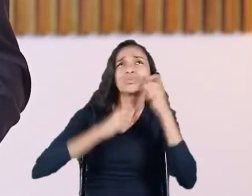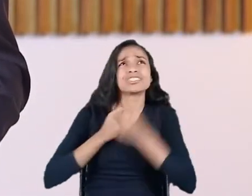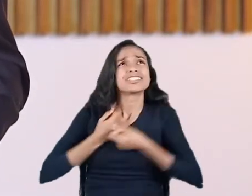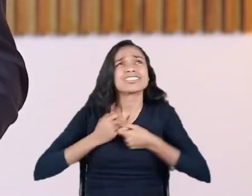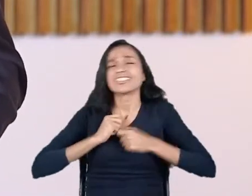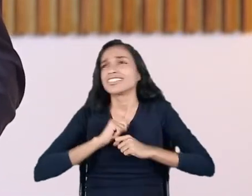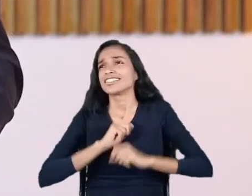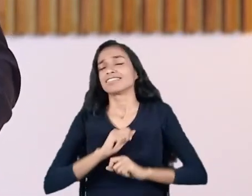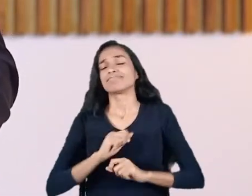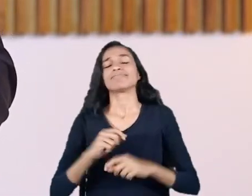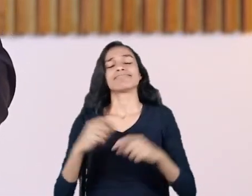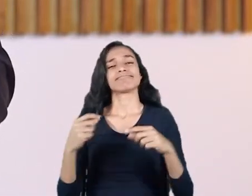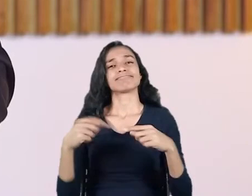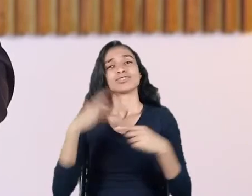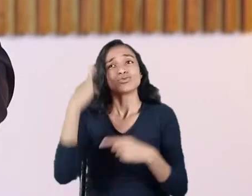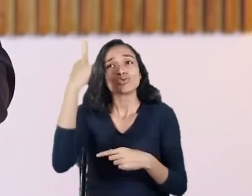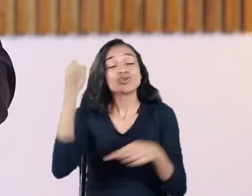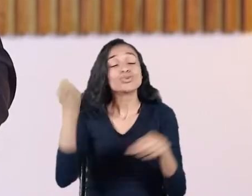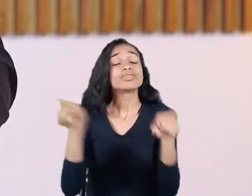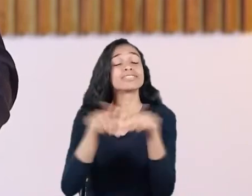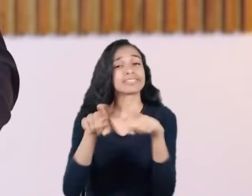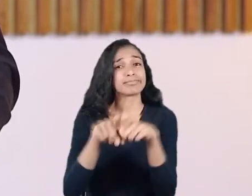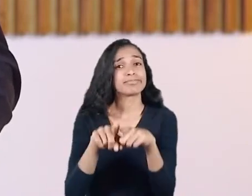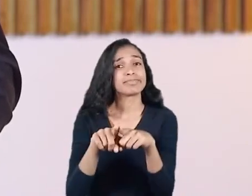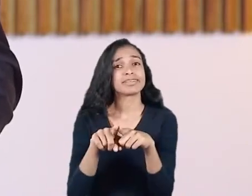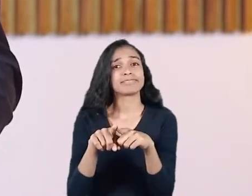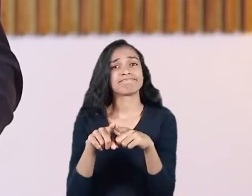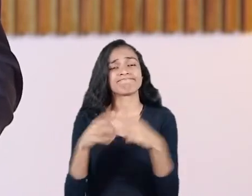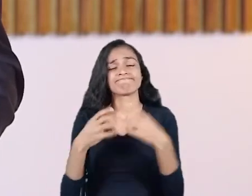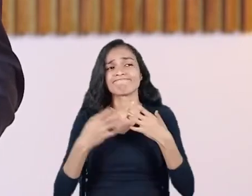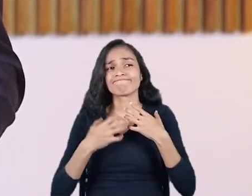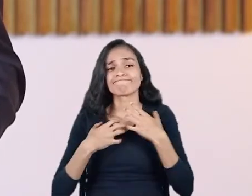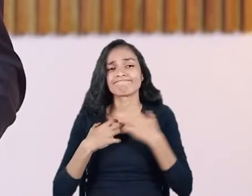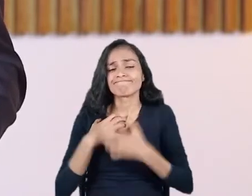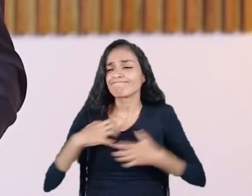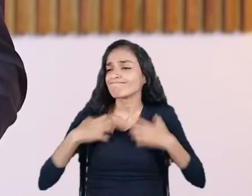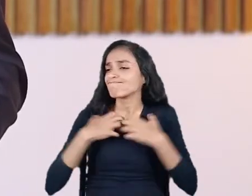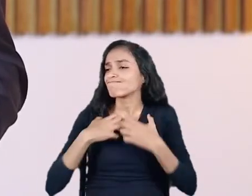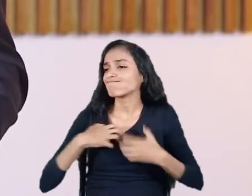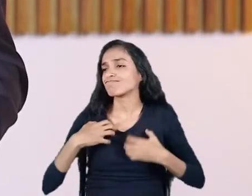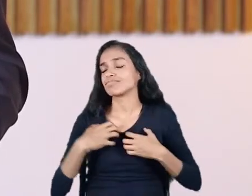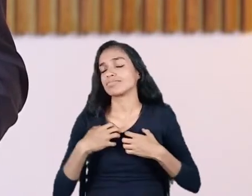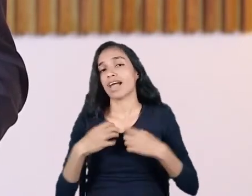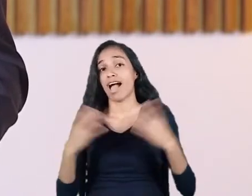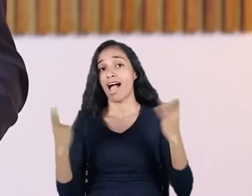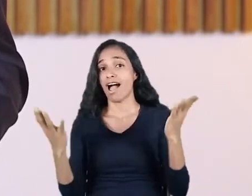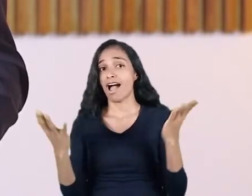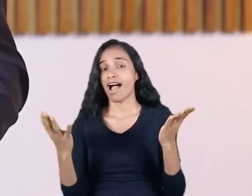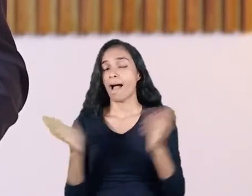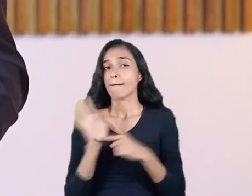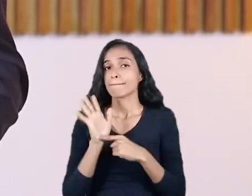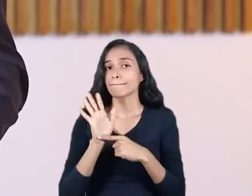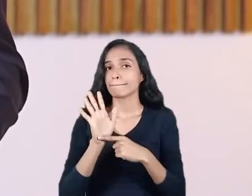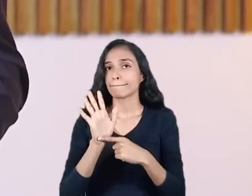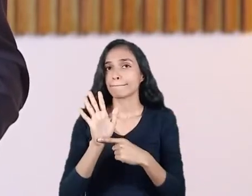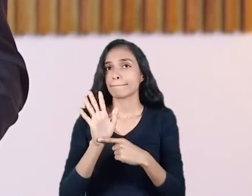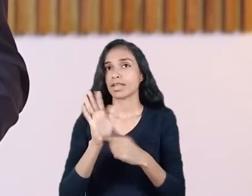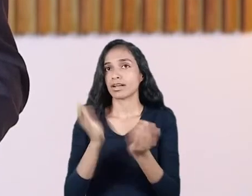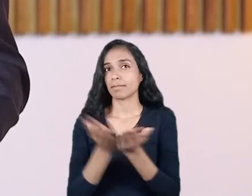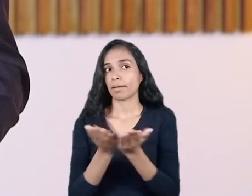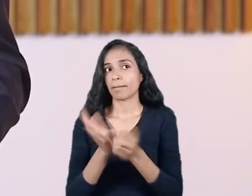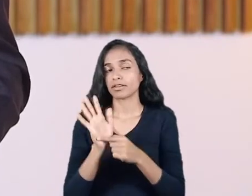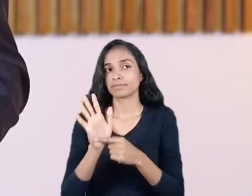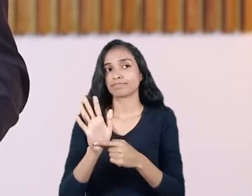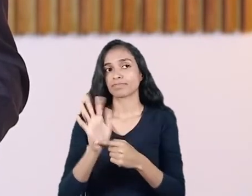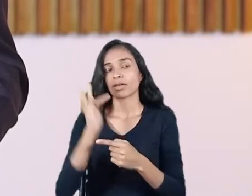falou que nos últimos dias o mundo estaria semelhante aos dias de Noé. Comiam, bebiam, casavam, davam-se em casamento, até que veio